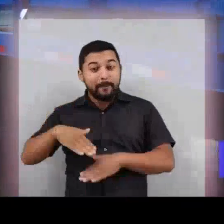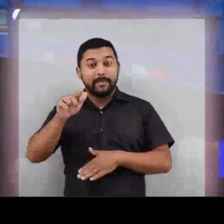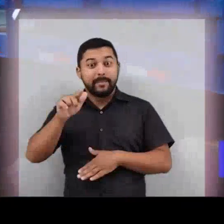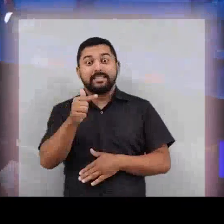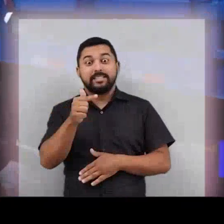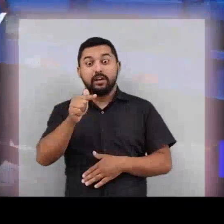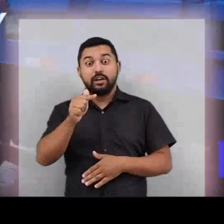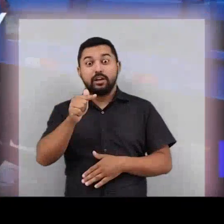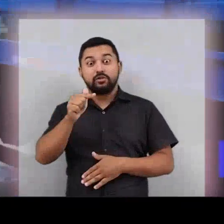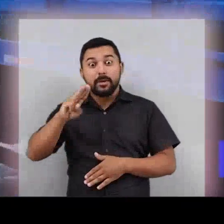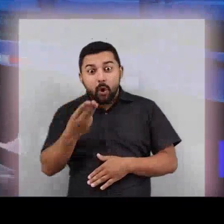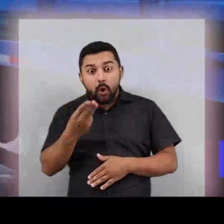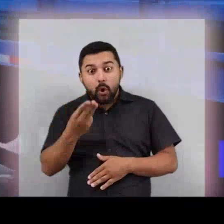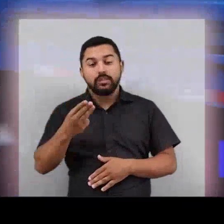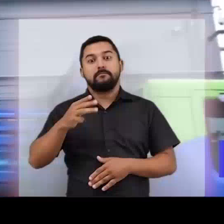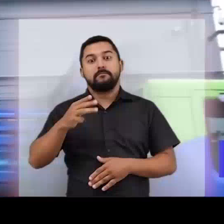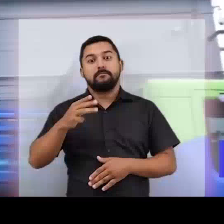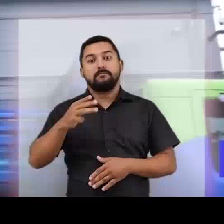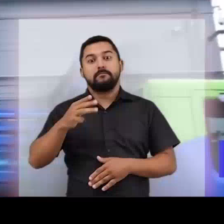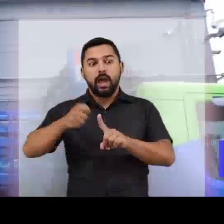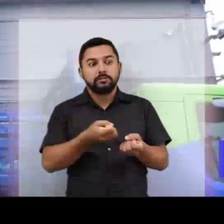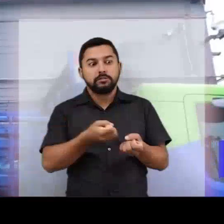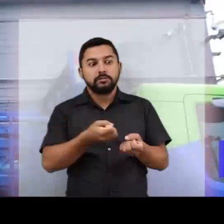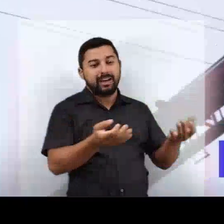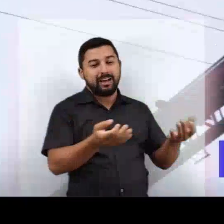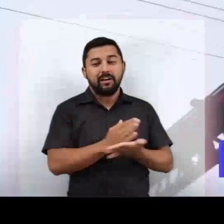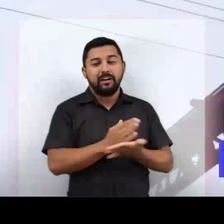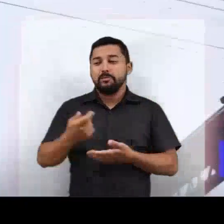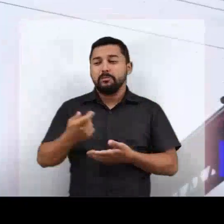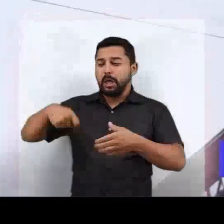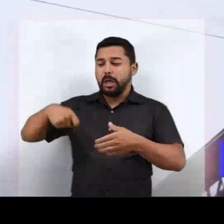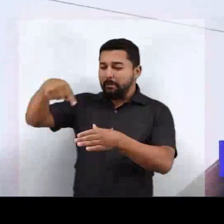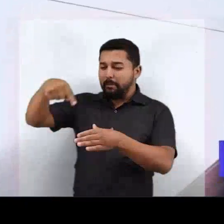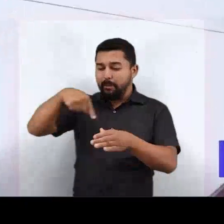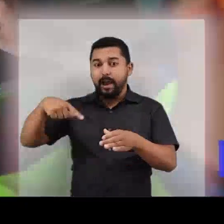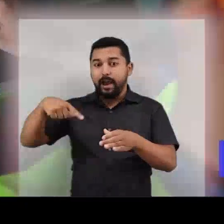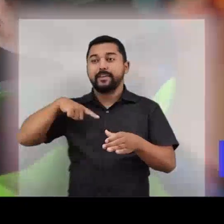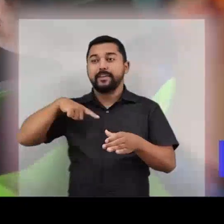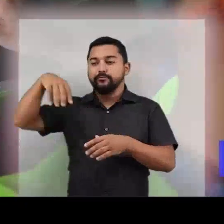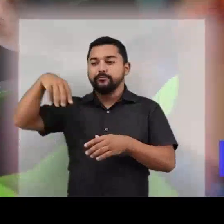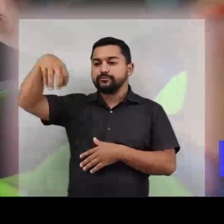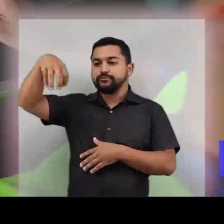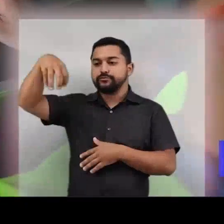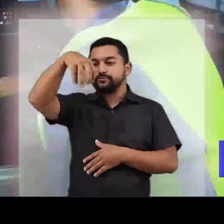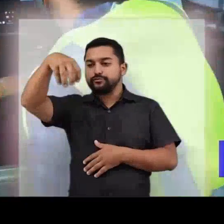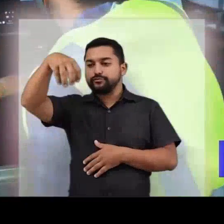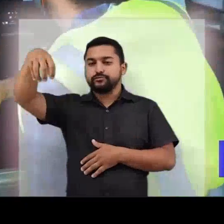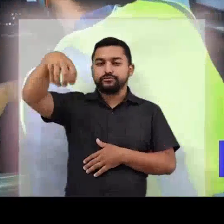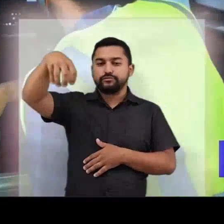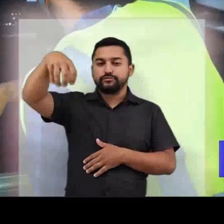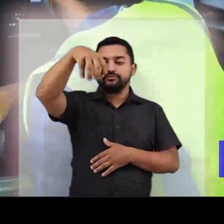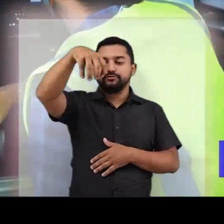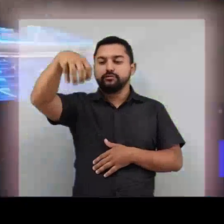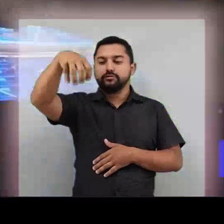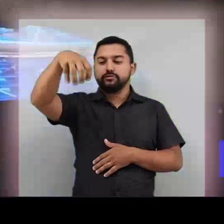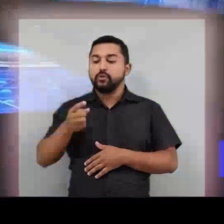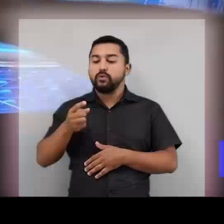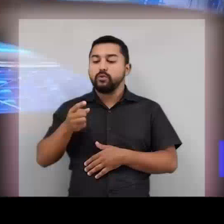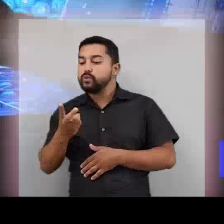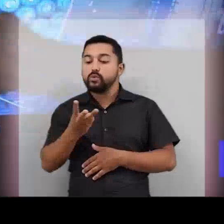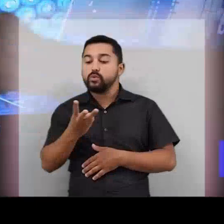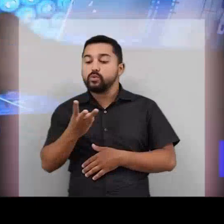7 milhões de botijões por mês. Para não ter que subir ninguém em cima do caminhão para contar os botijões, eles têm uma câmera móvel que passa por